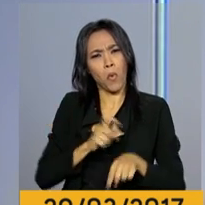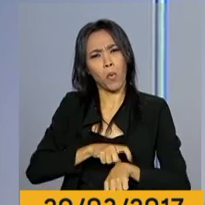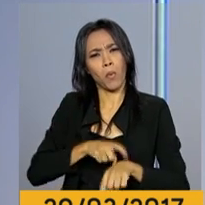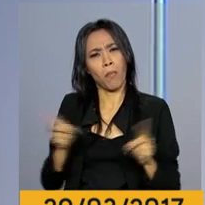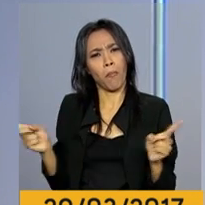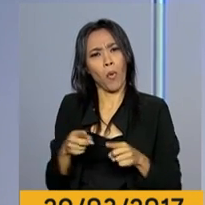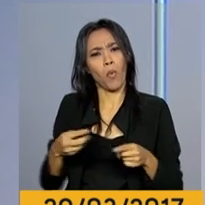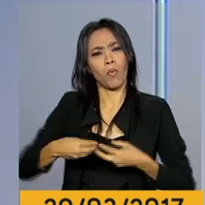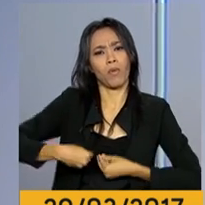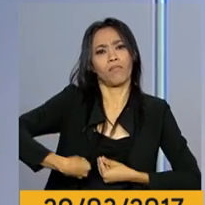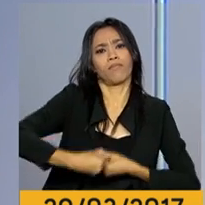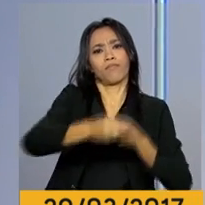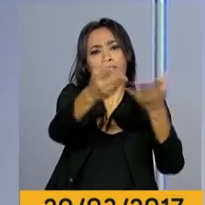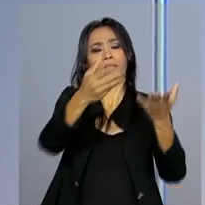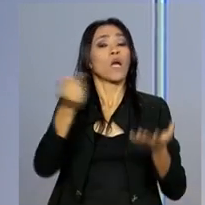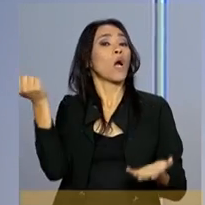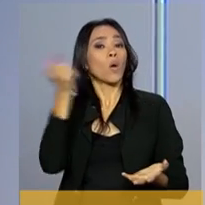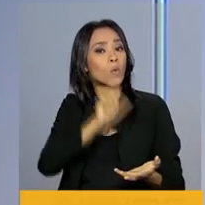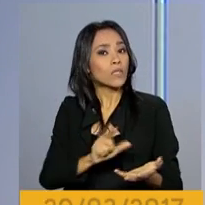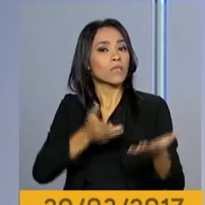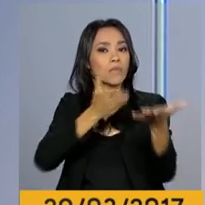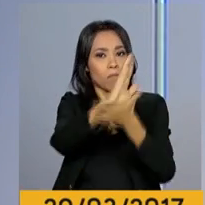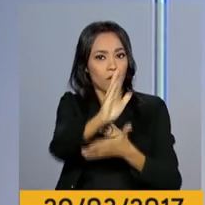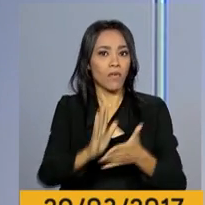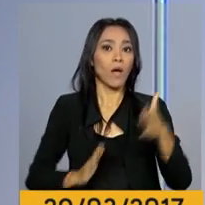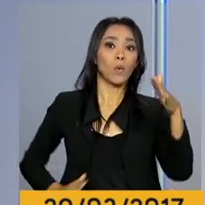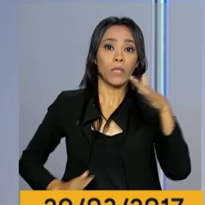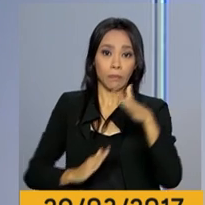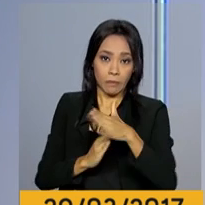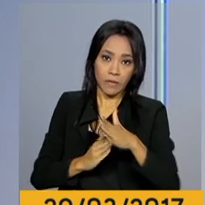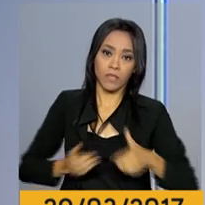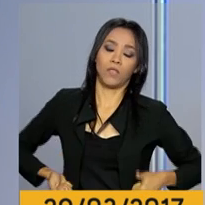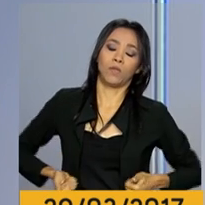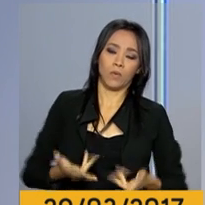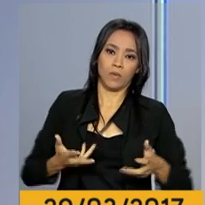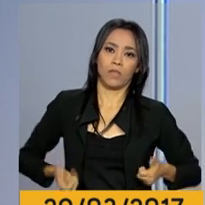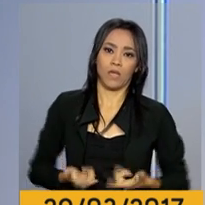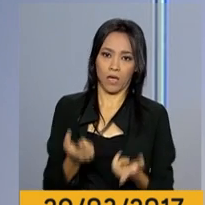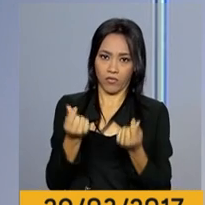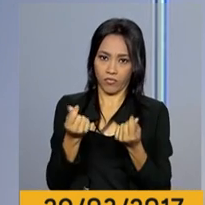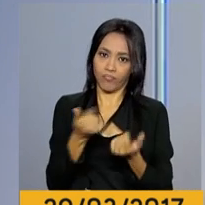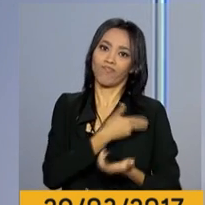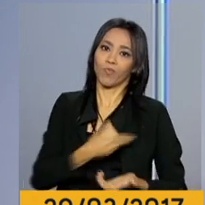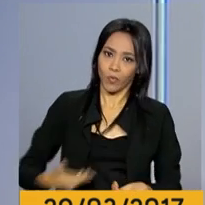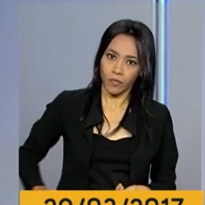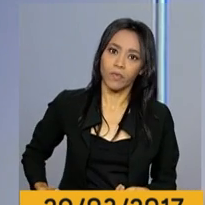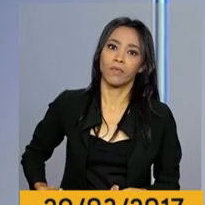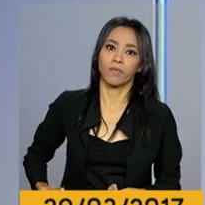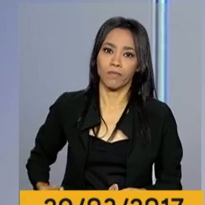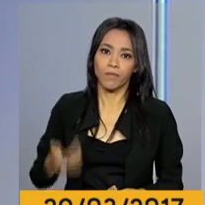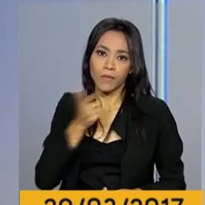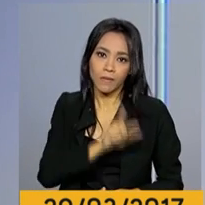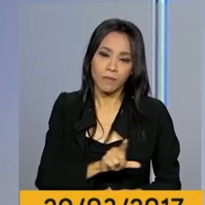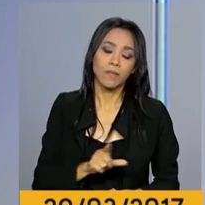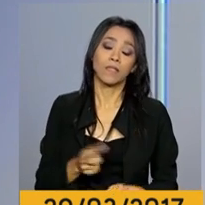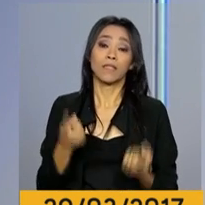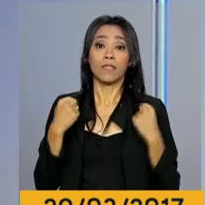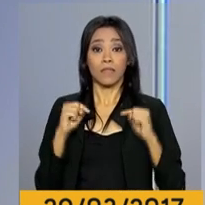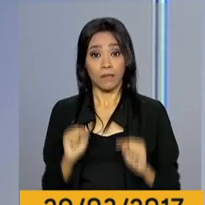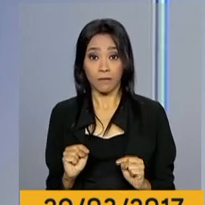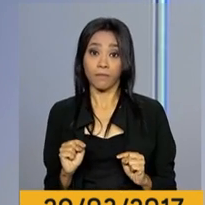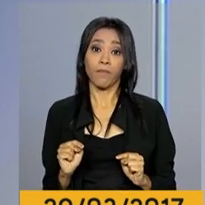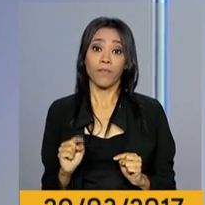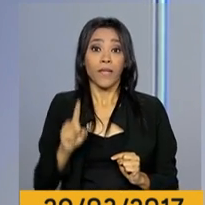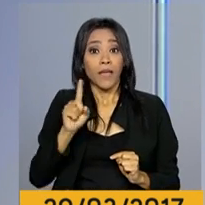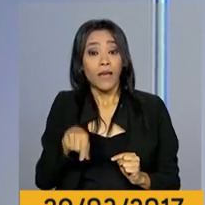nós conseguimos aprovar o teto dos gastos públicos e até interessante a a como como as coisas